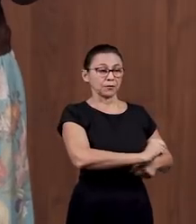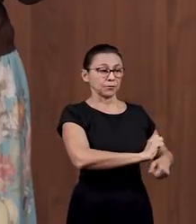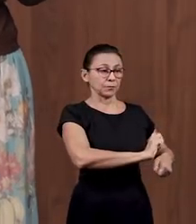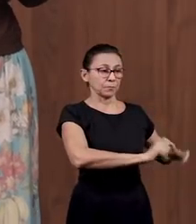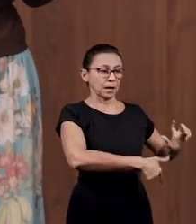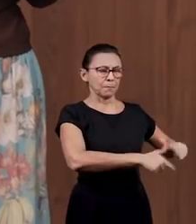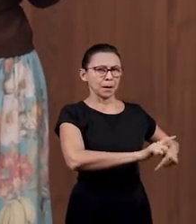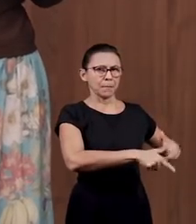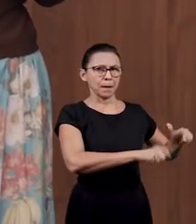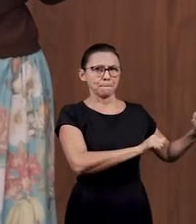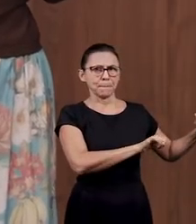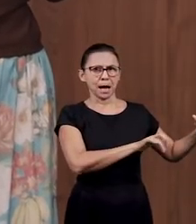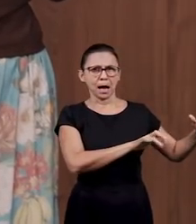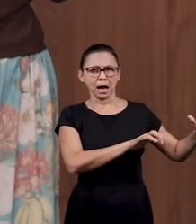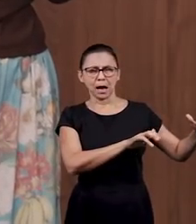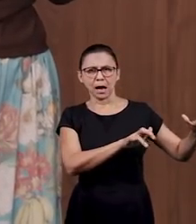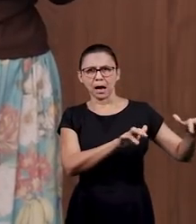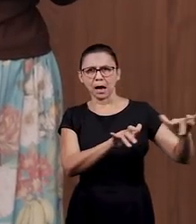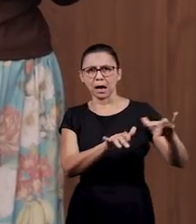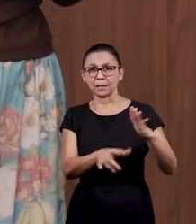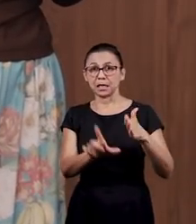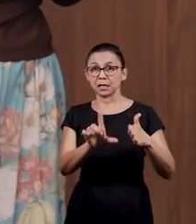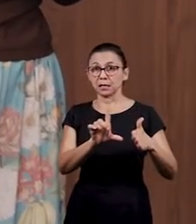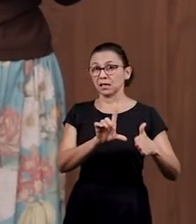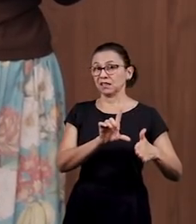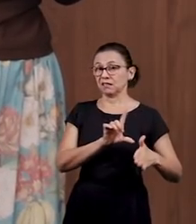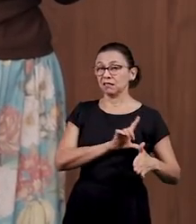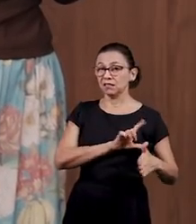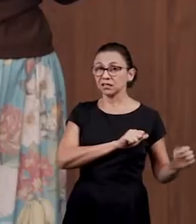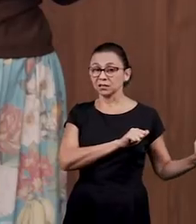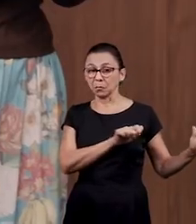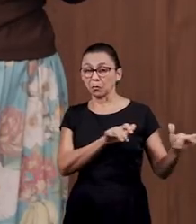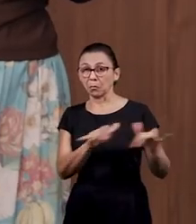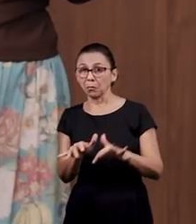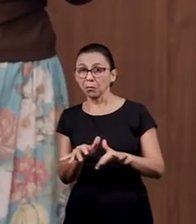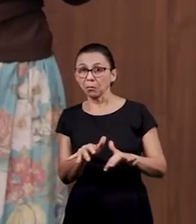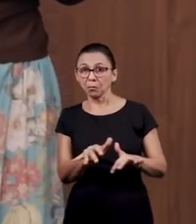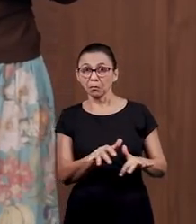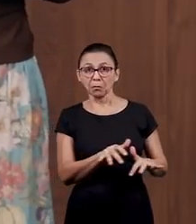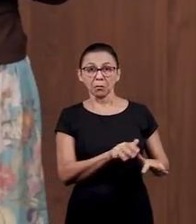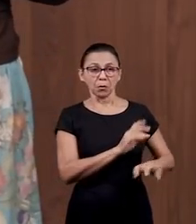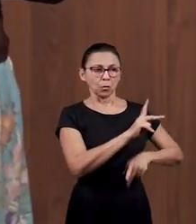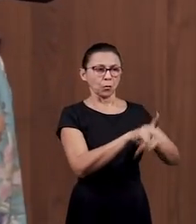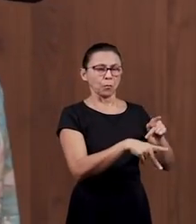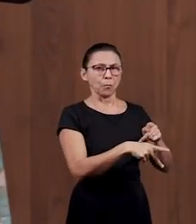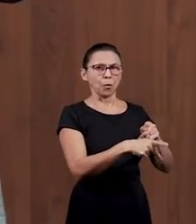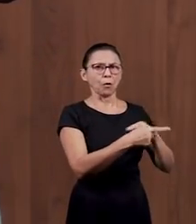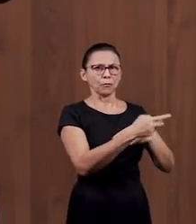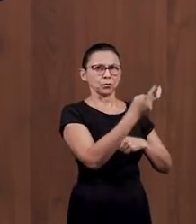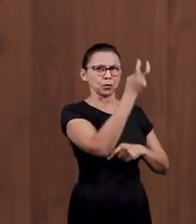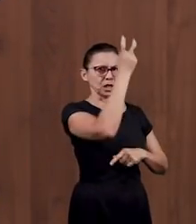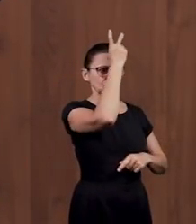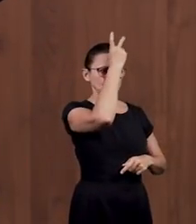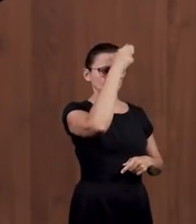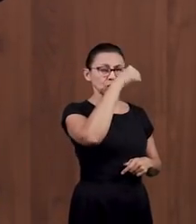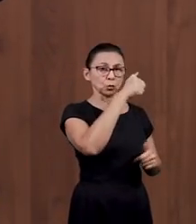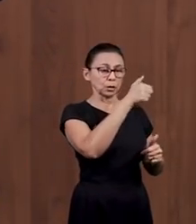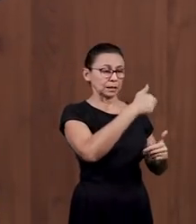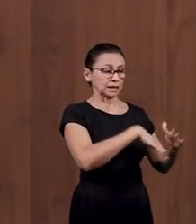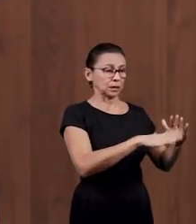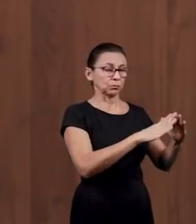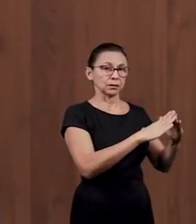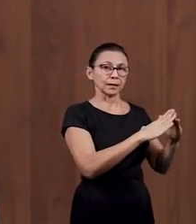houve trevas intensas na casa dos egípcios. Mas na casa do povo do Senhor,